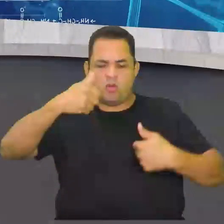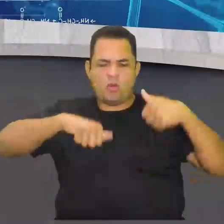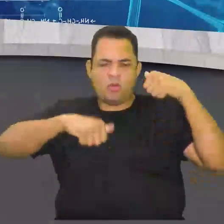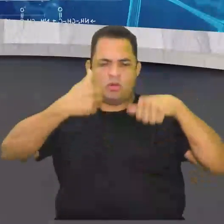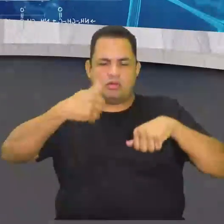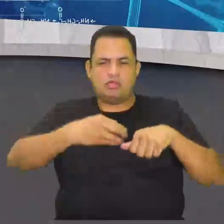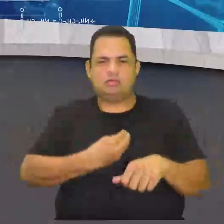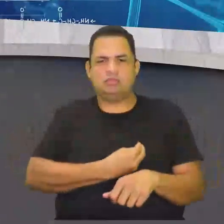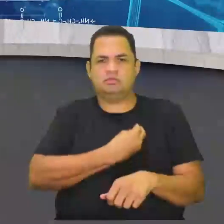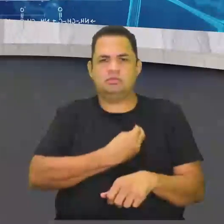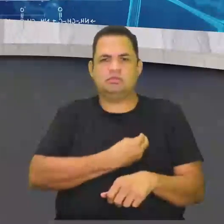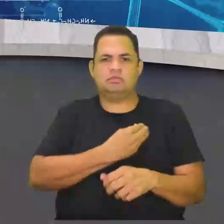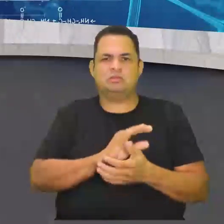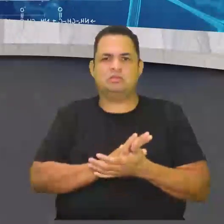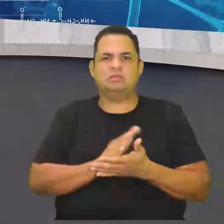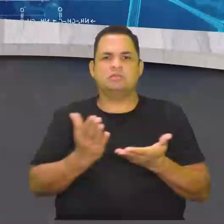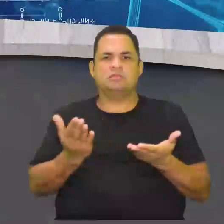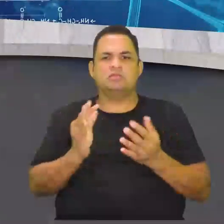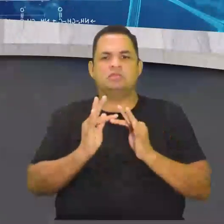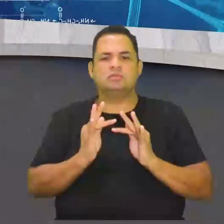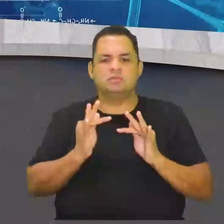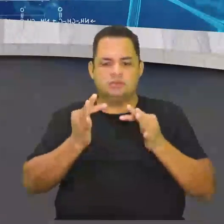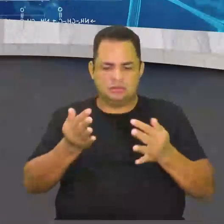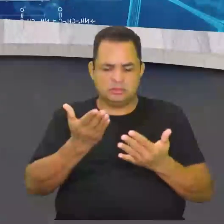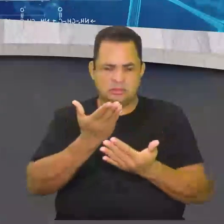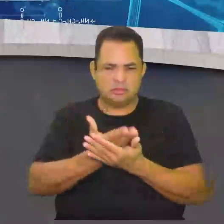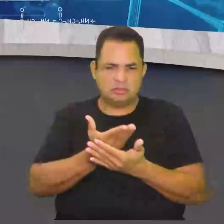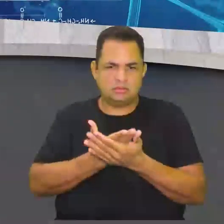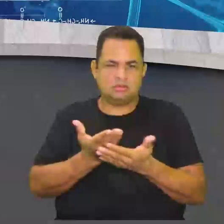qualidade de vida, né, pessoal? E aí a gente encerra a